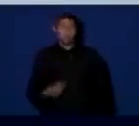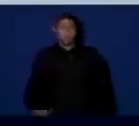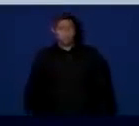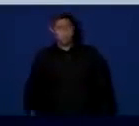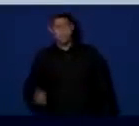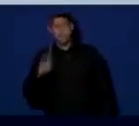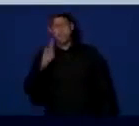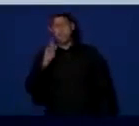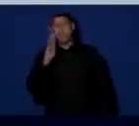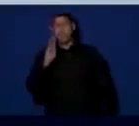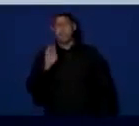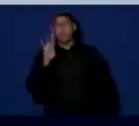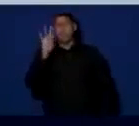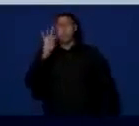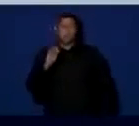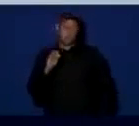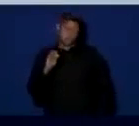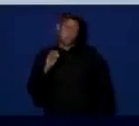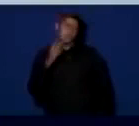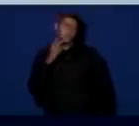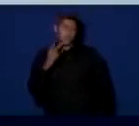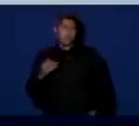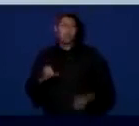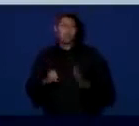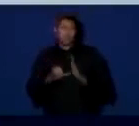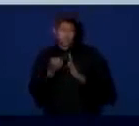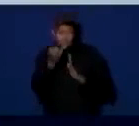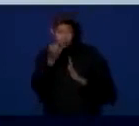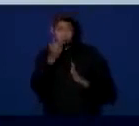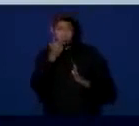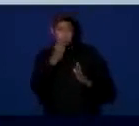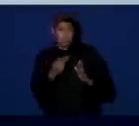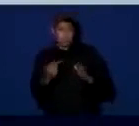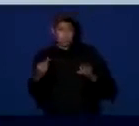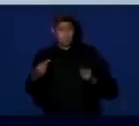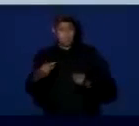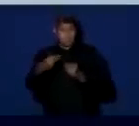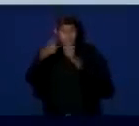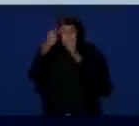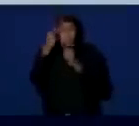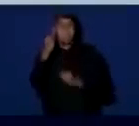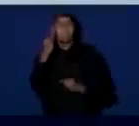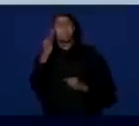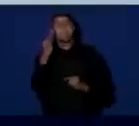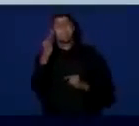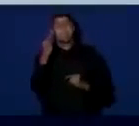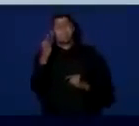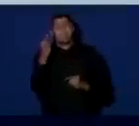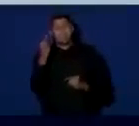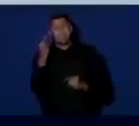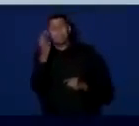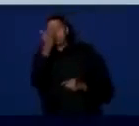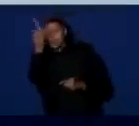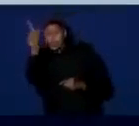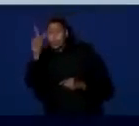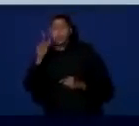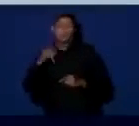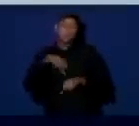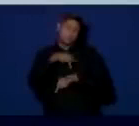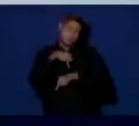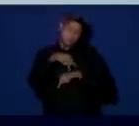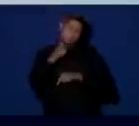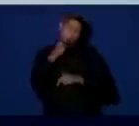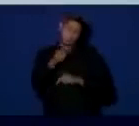Campos ontem falou que a gente teve uma inflação importada, além dos nossos próprios problemas, a gente teve a novidade de uma inflação importada, ele